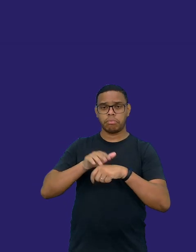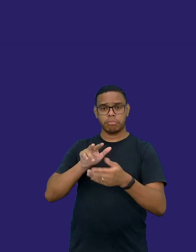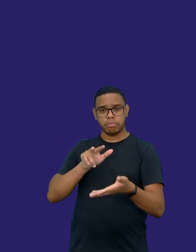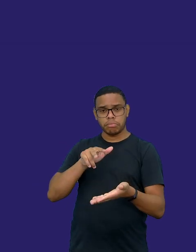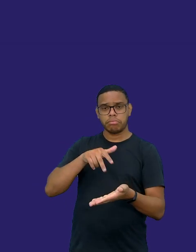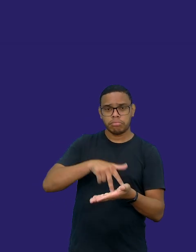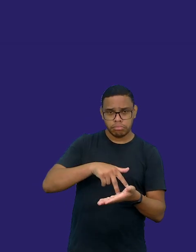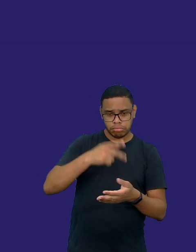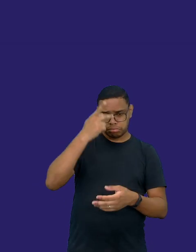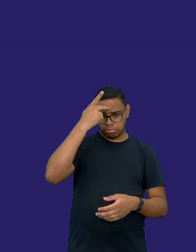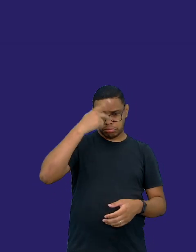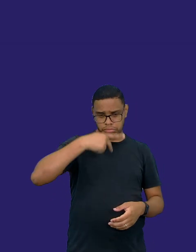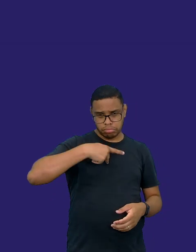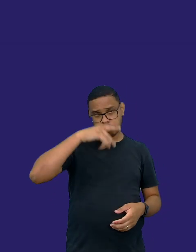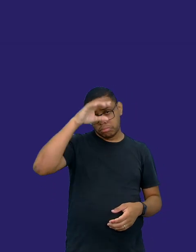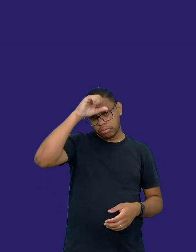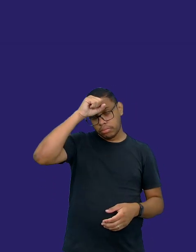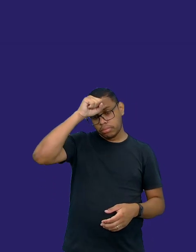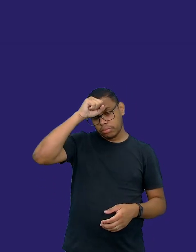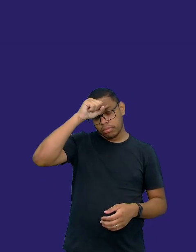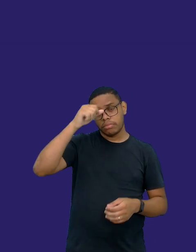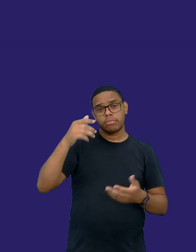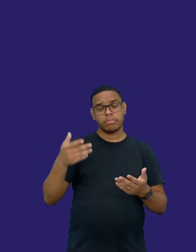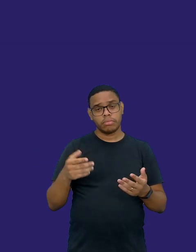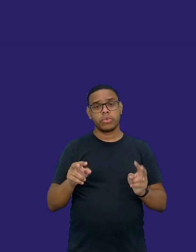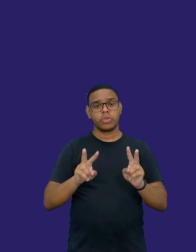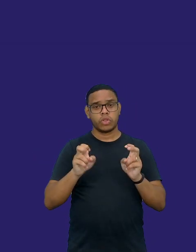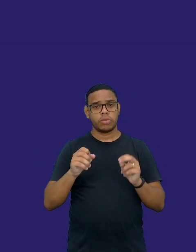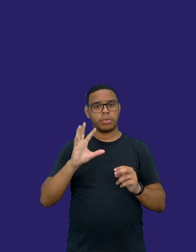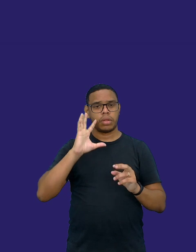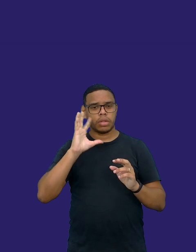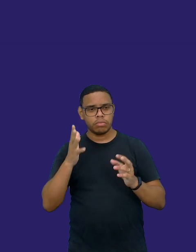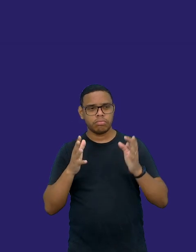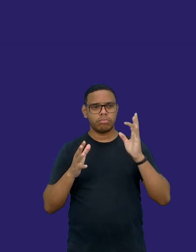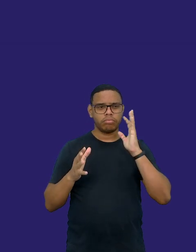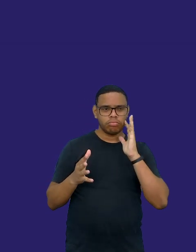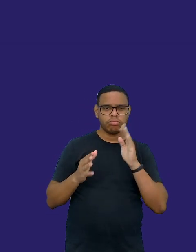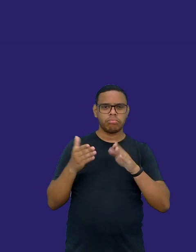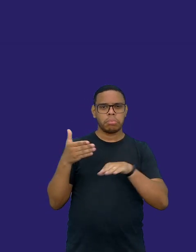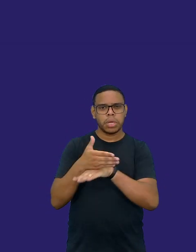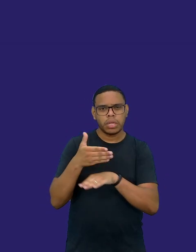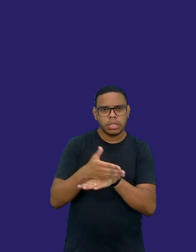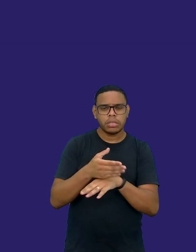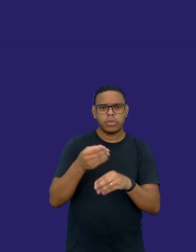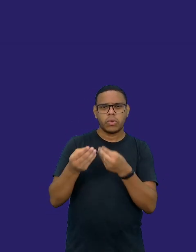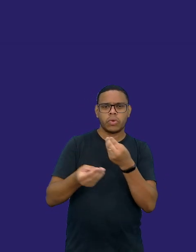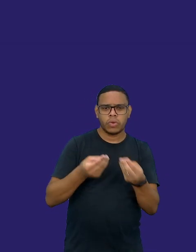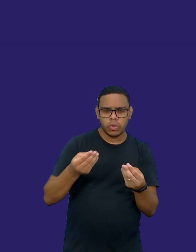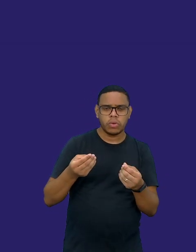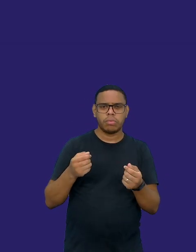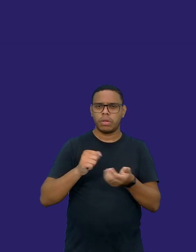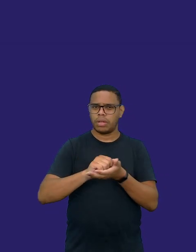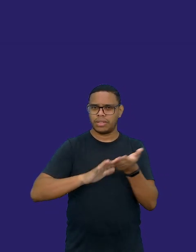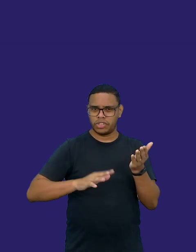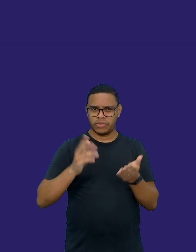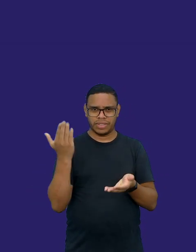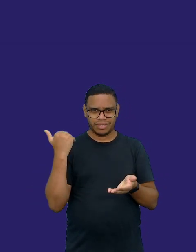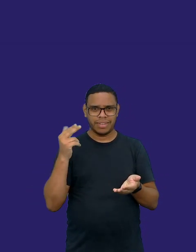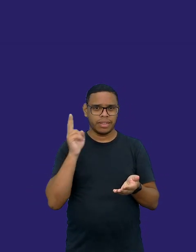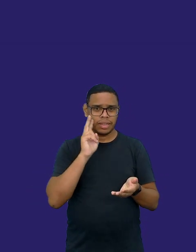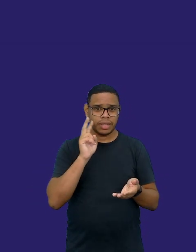próprio aprendizado, é solucionar problemas ativamente, lembra da atividade passada?